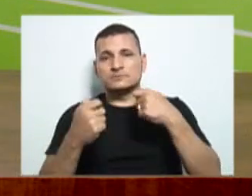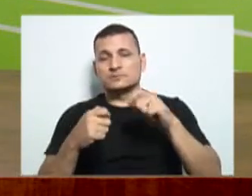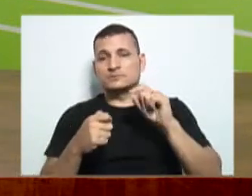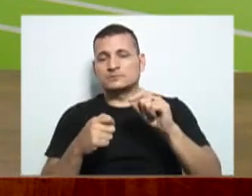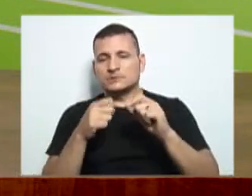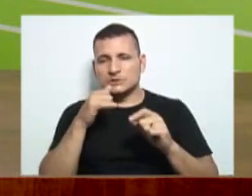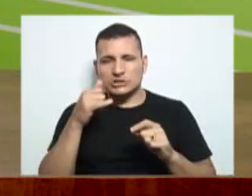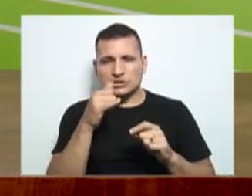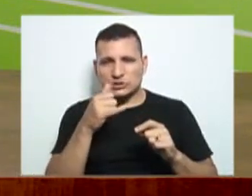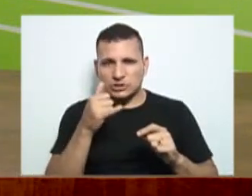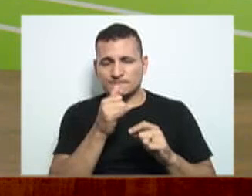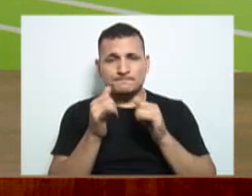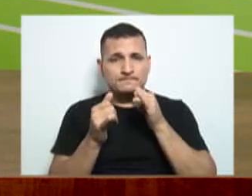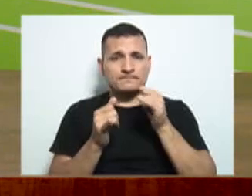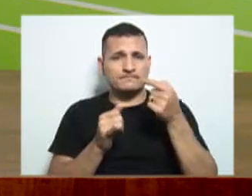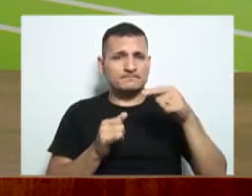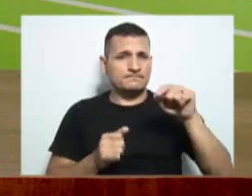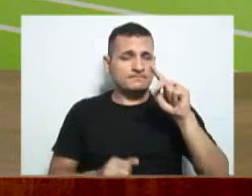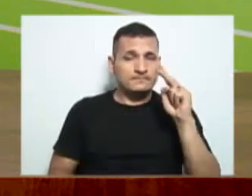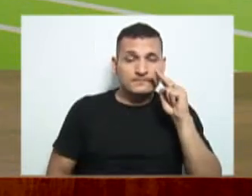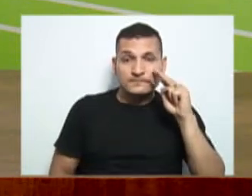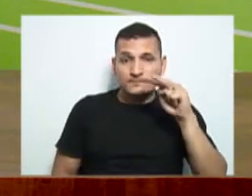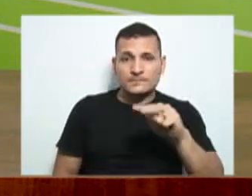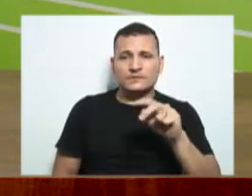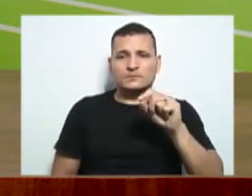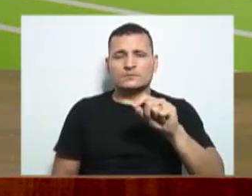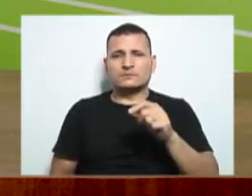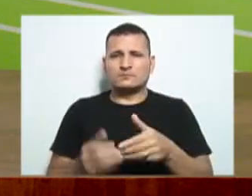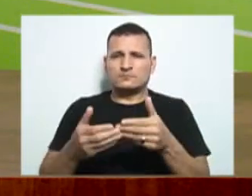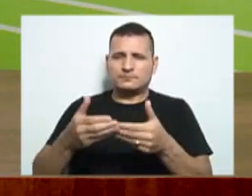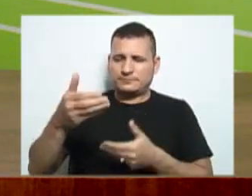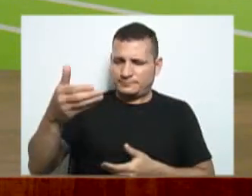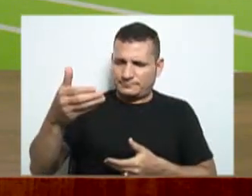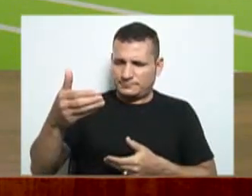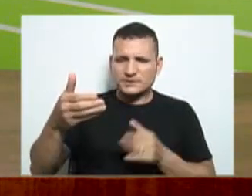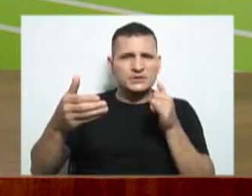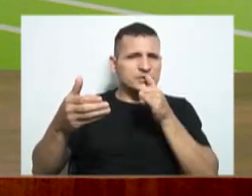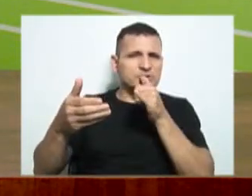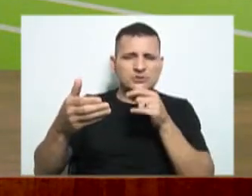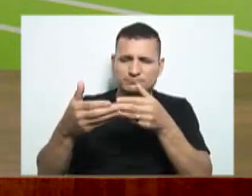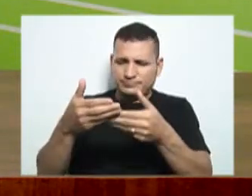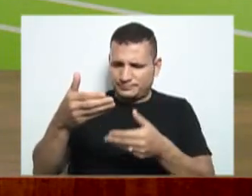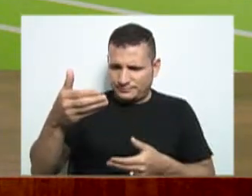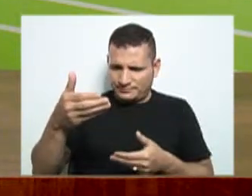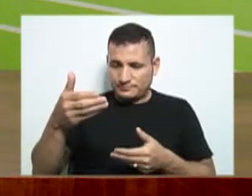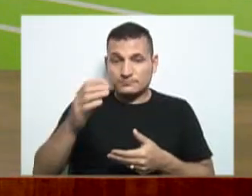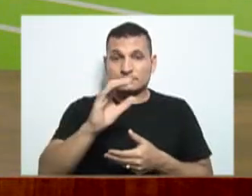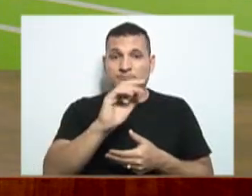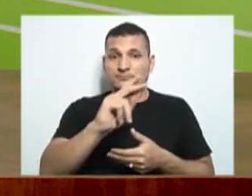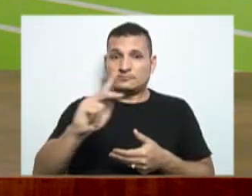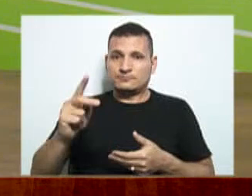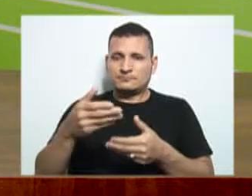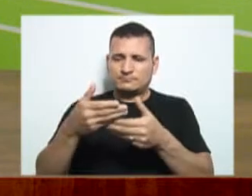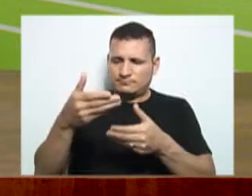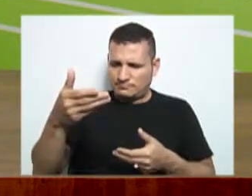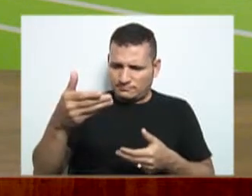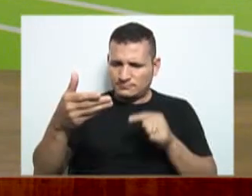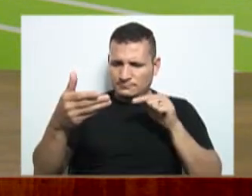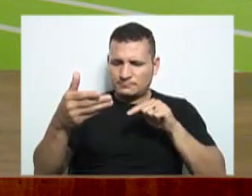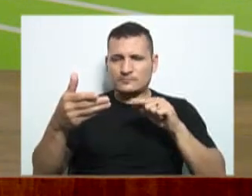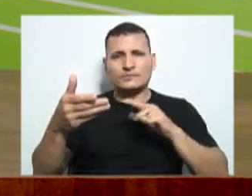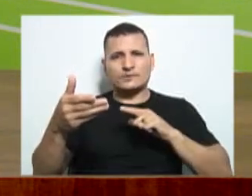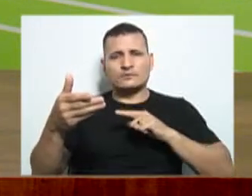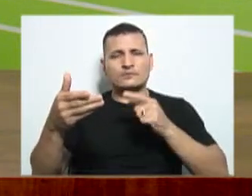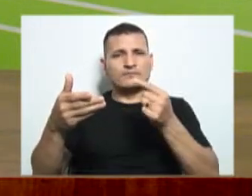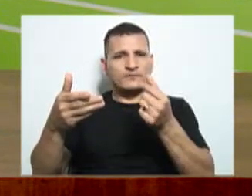Se vocês observarem lá a conta de energia elétrica que vai vir da cooperativa, lá tem